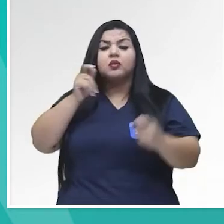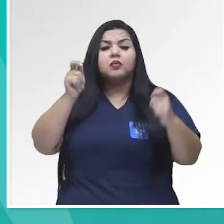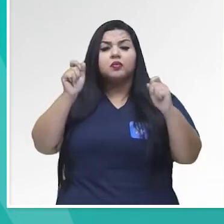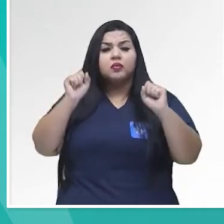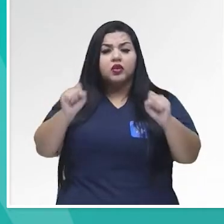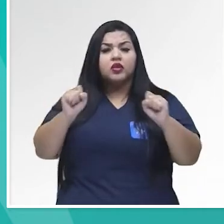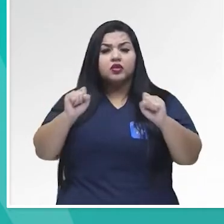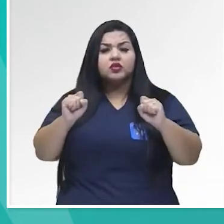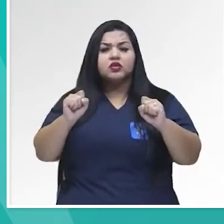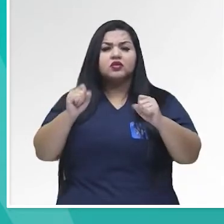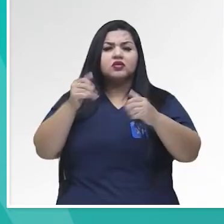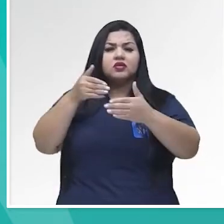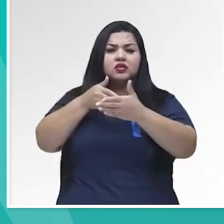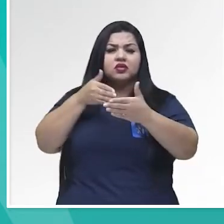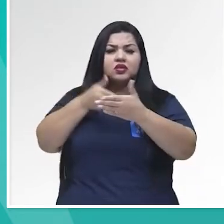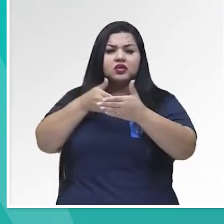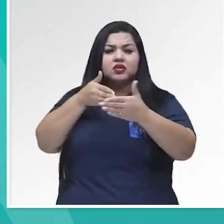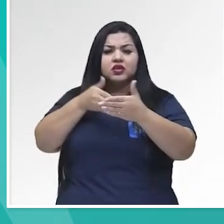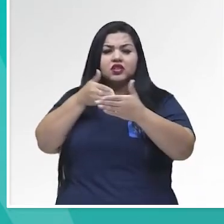nos impede